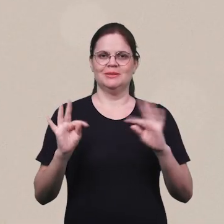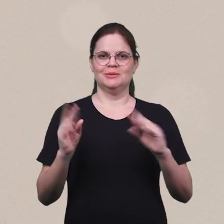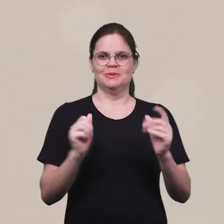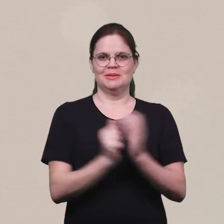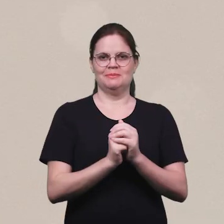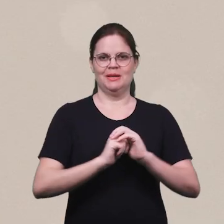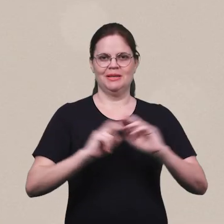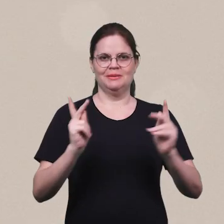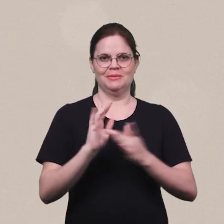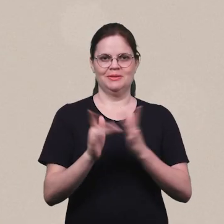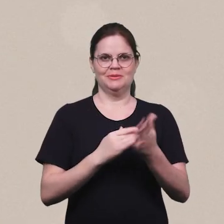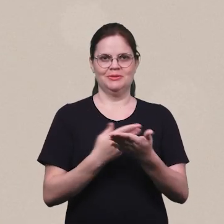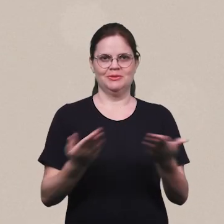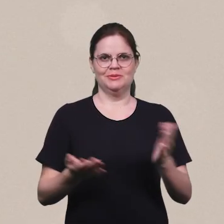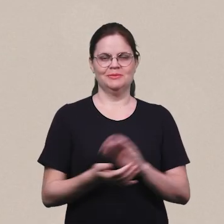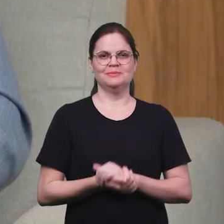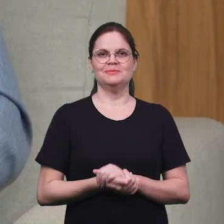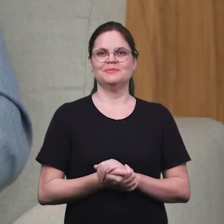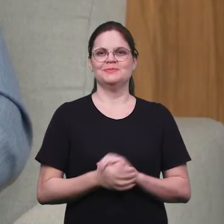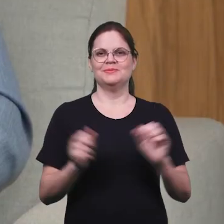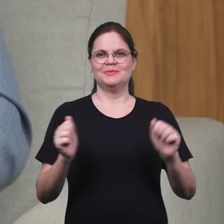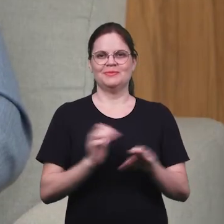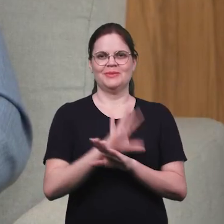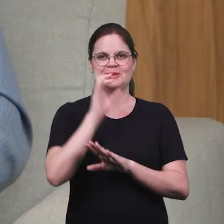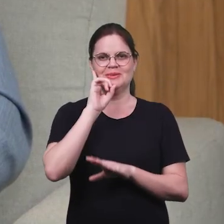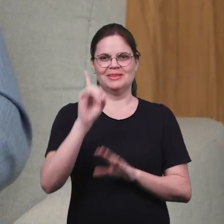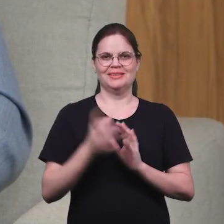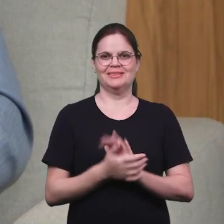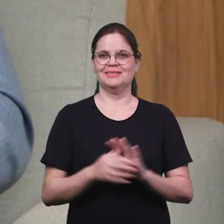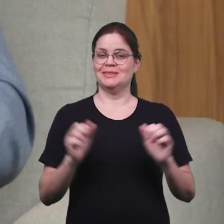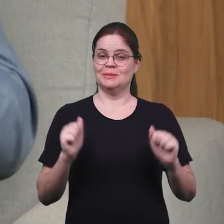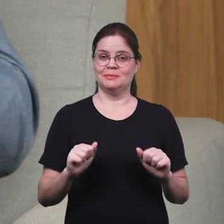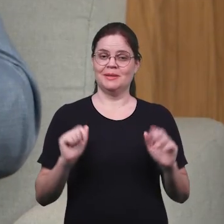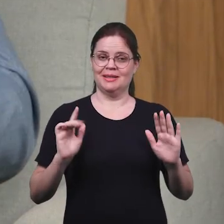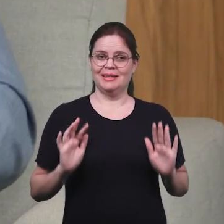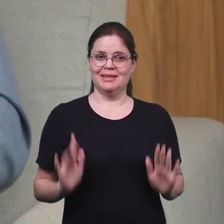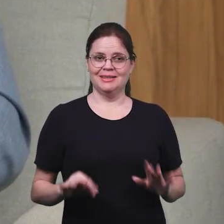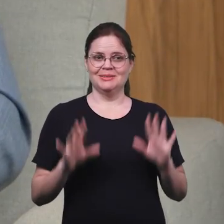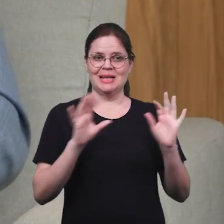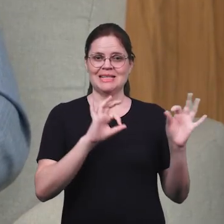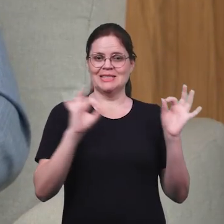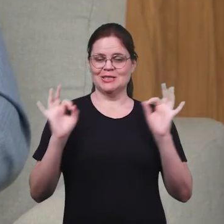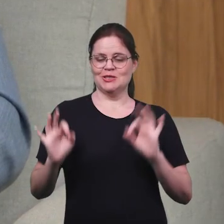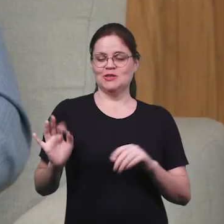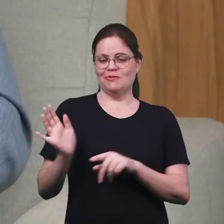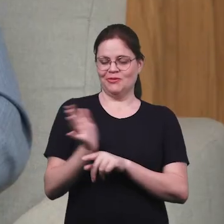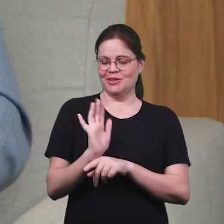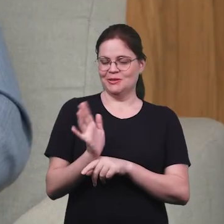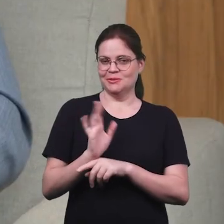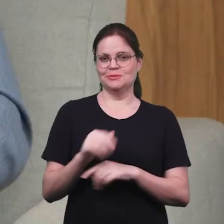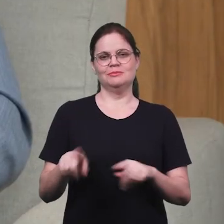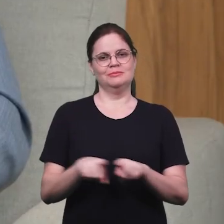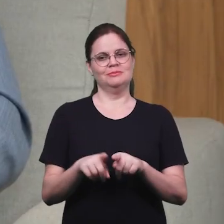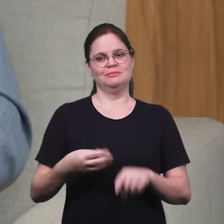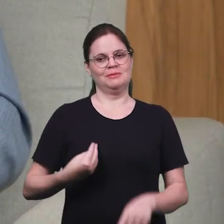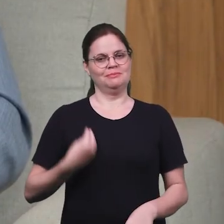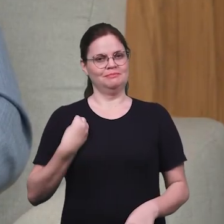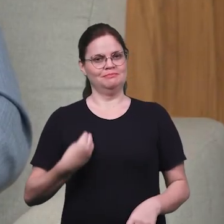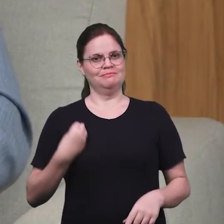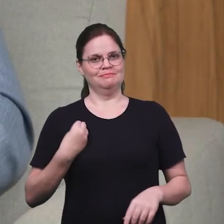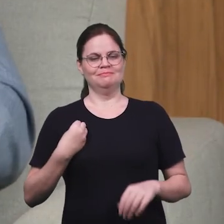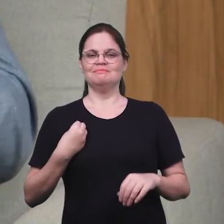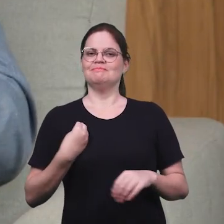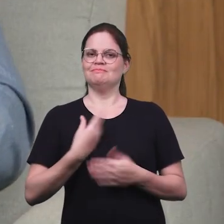idosos. Amém? Pai do Senhor Jesus. Glória a Deus. Que bênção é assistir esses vídeos e